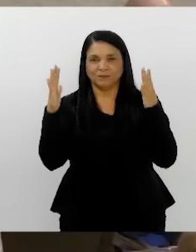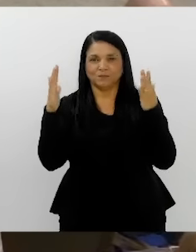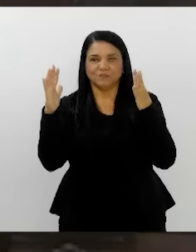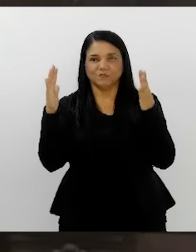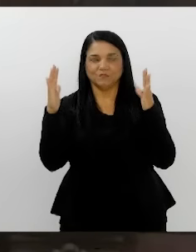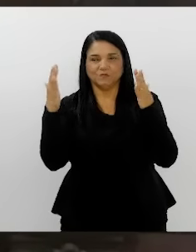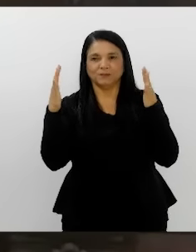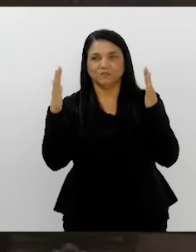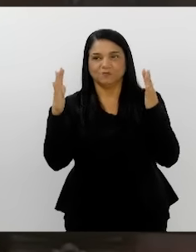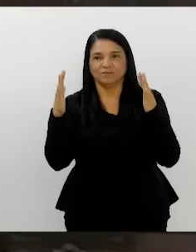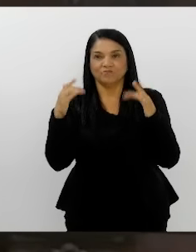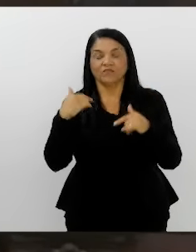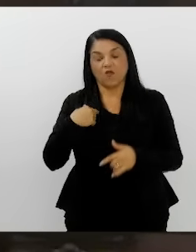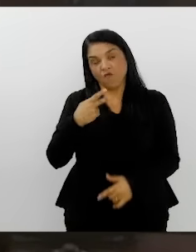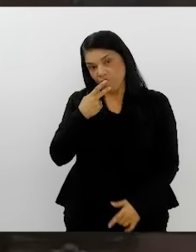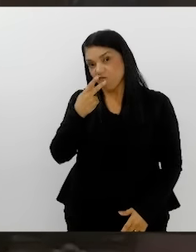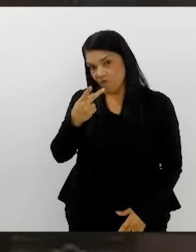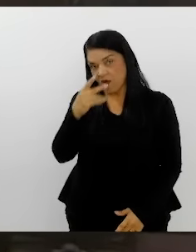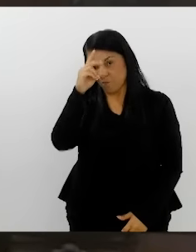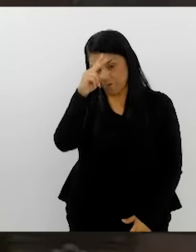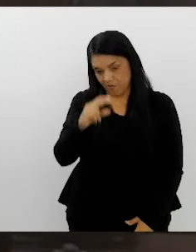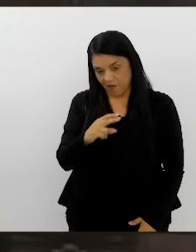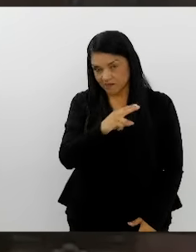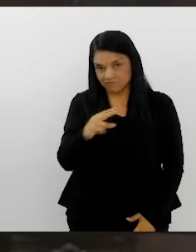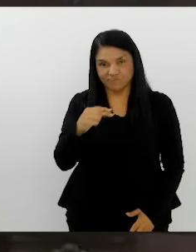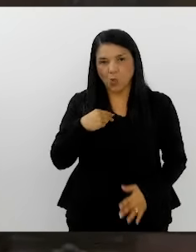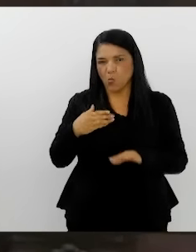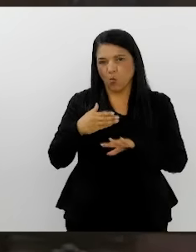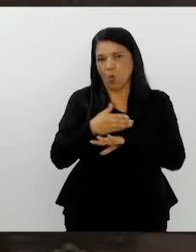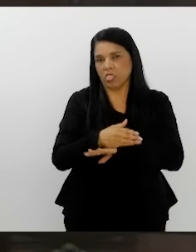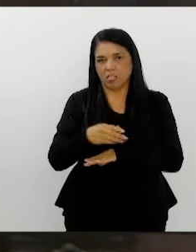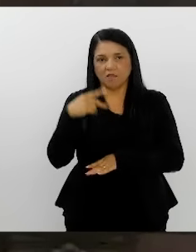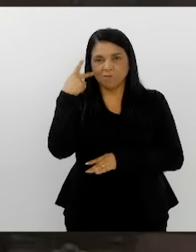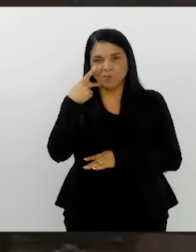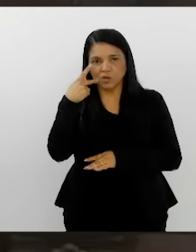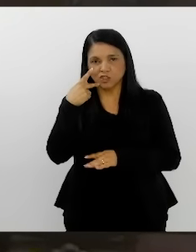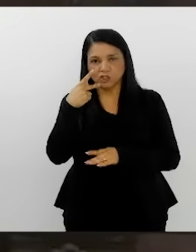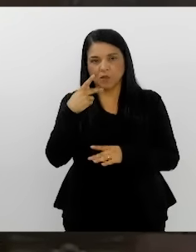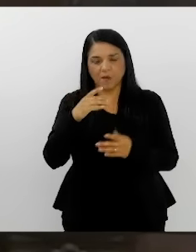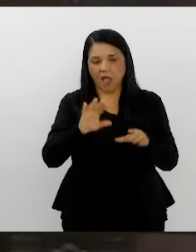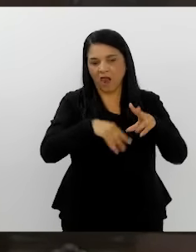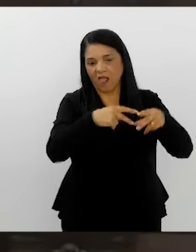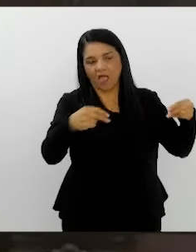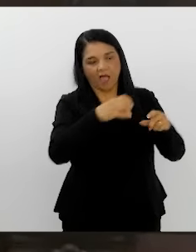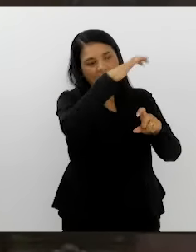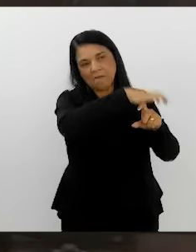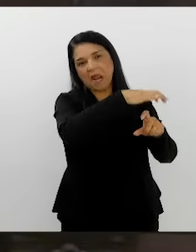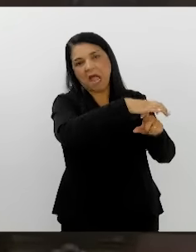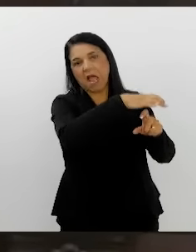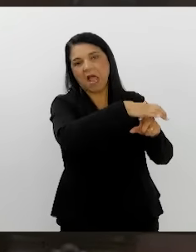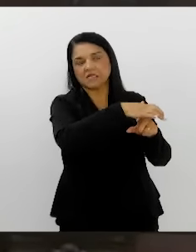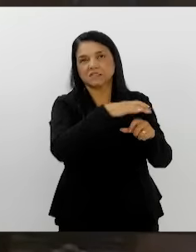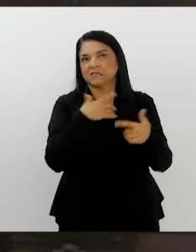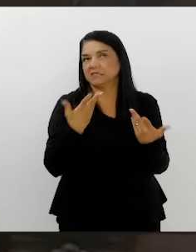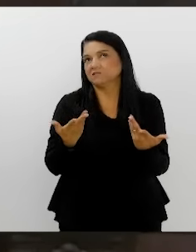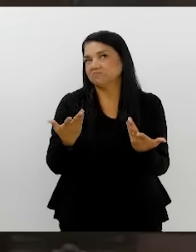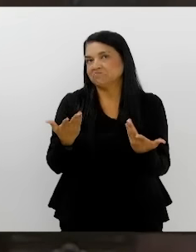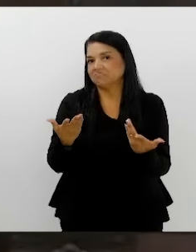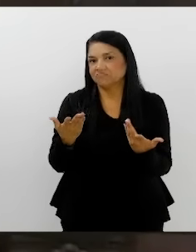E eu sempre digo, padre, eu não entrei na política para inaugurar pracinha, eu não entrei na política para